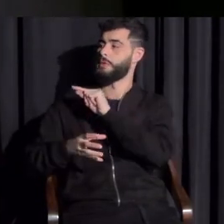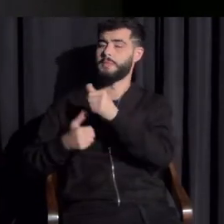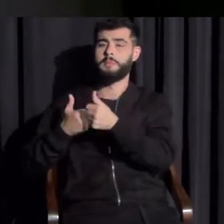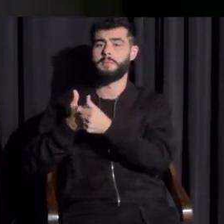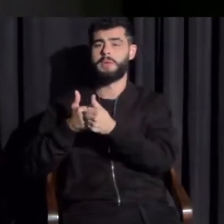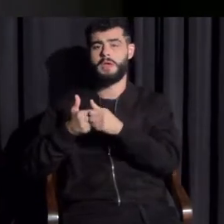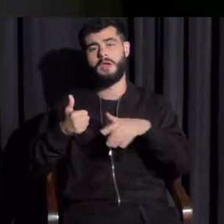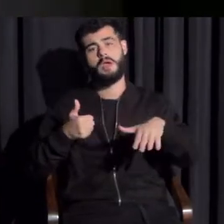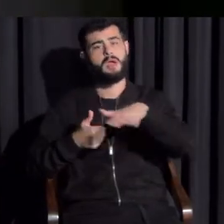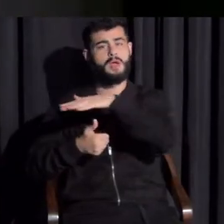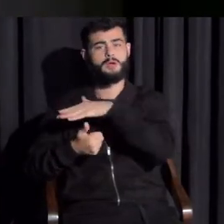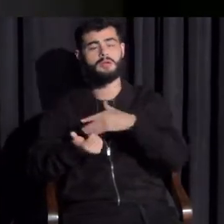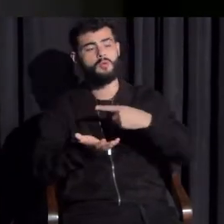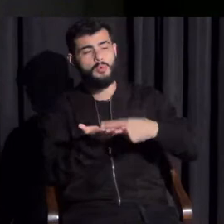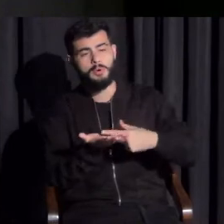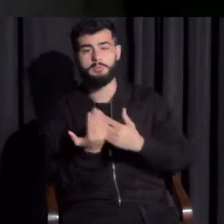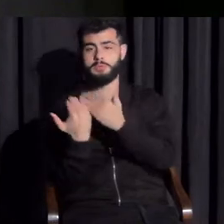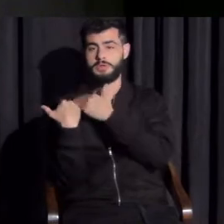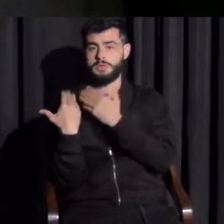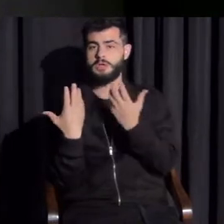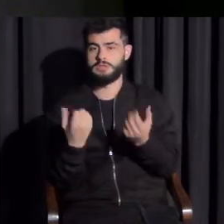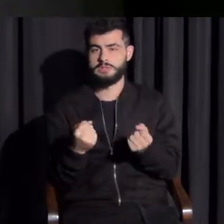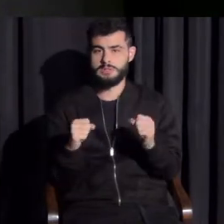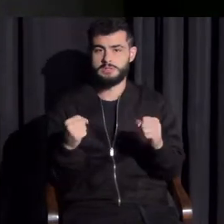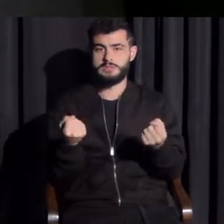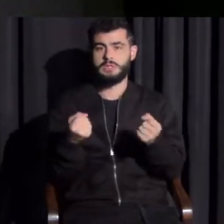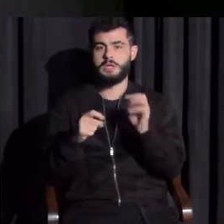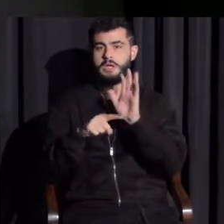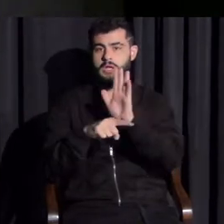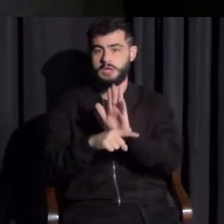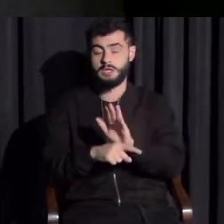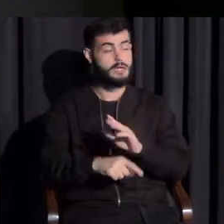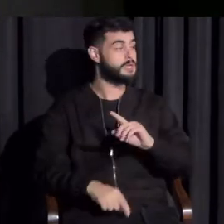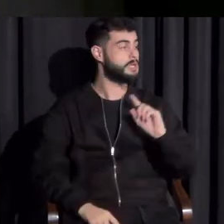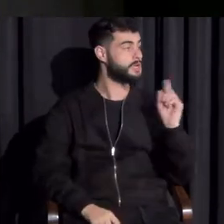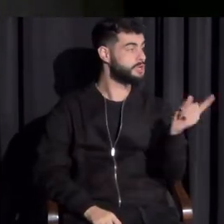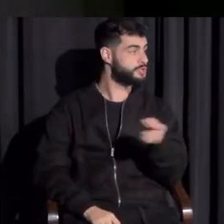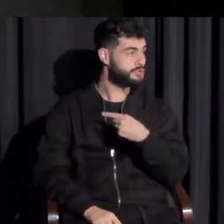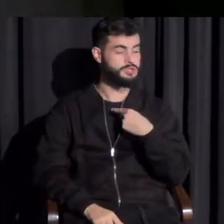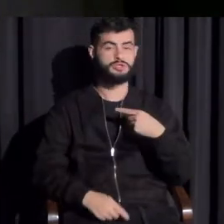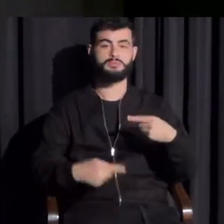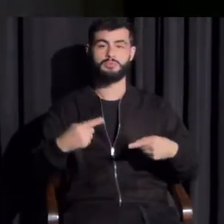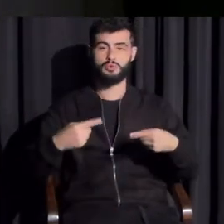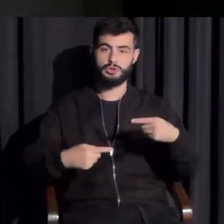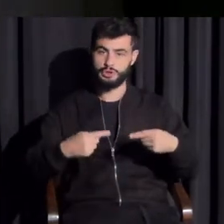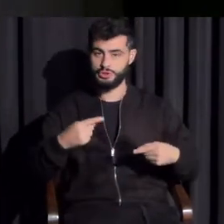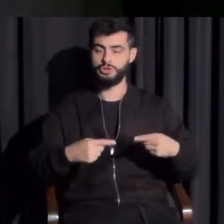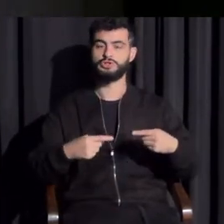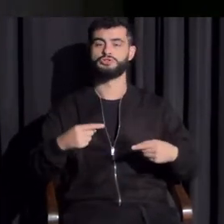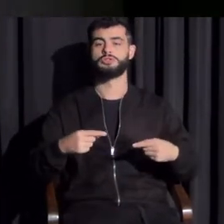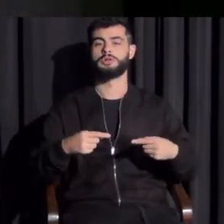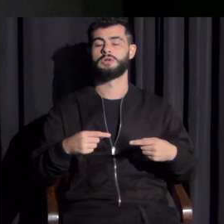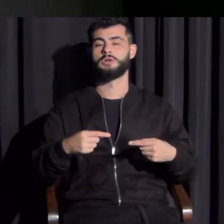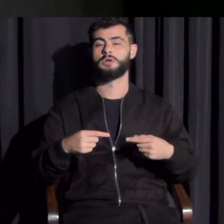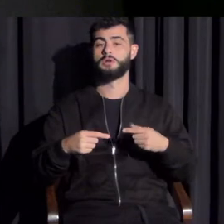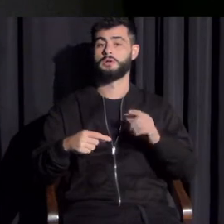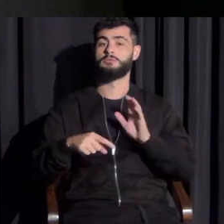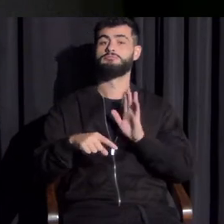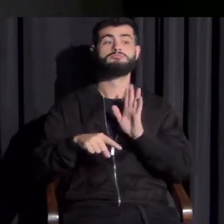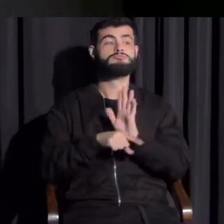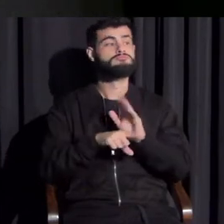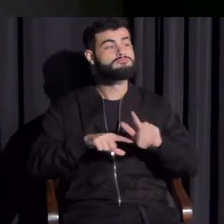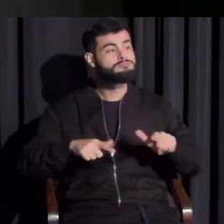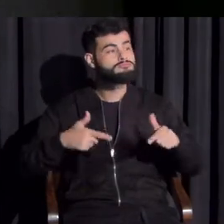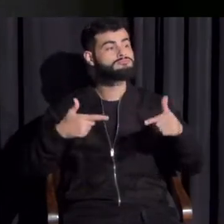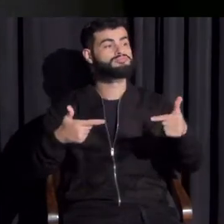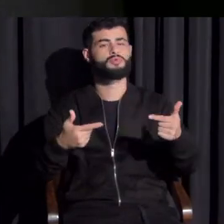são firmados, e nós, né, em maioria que estamos aqui, estamos nessa política pública também, nos envolvemos, até que ponto nos envolvemos também,